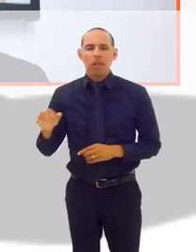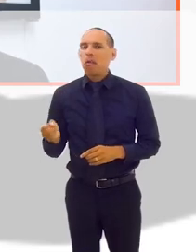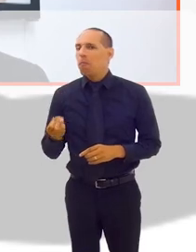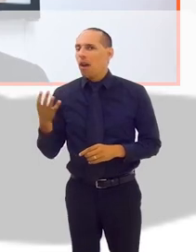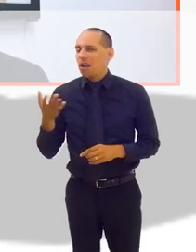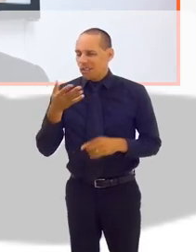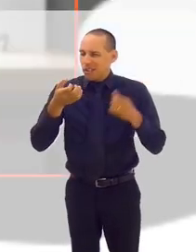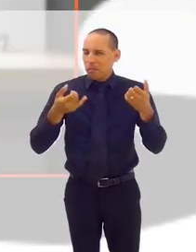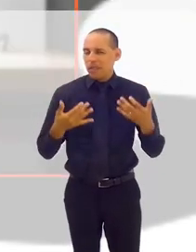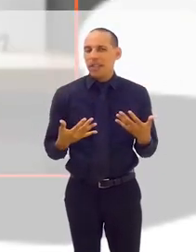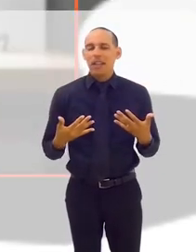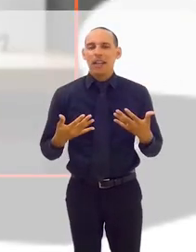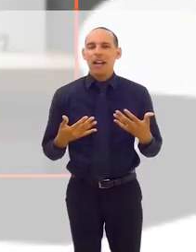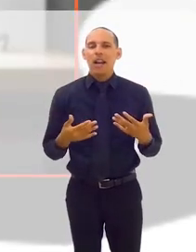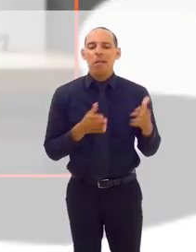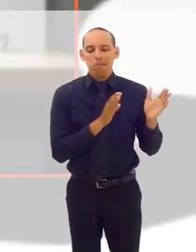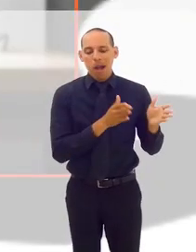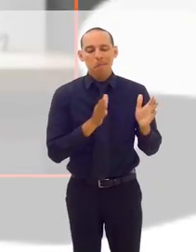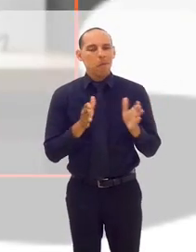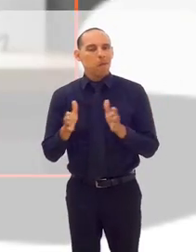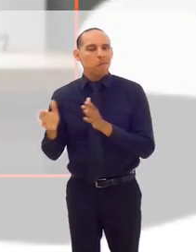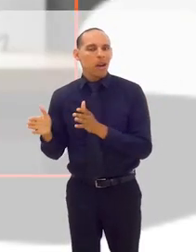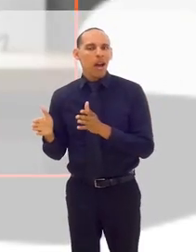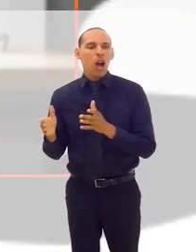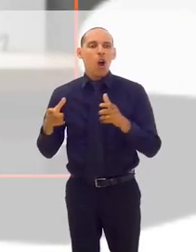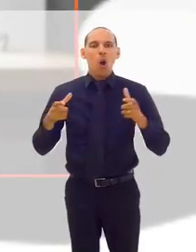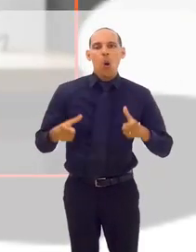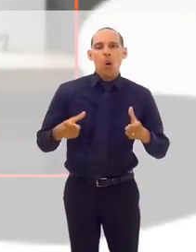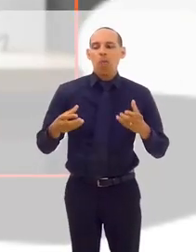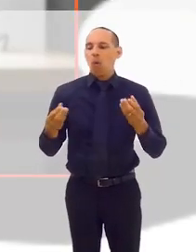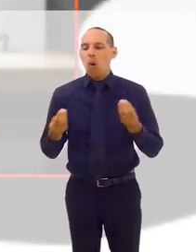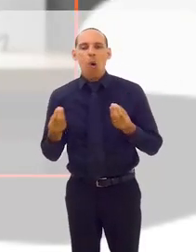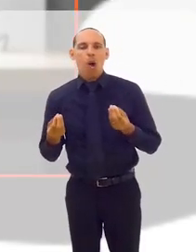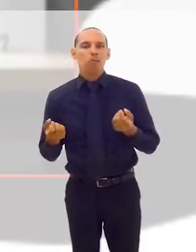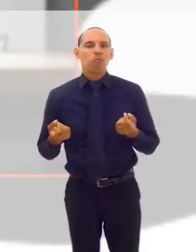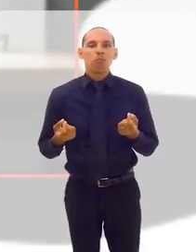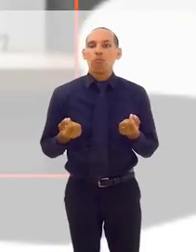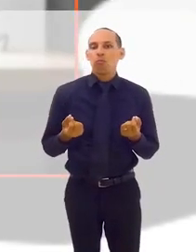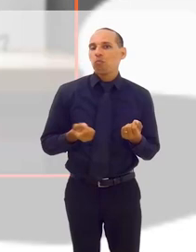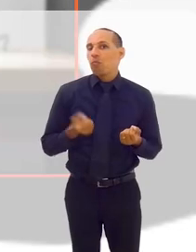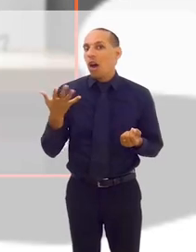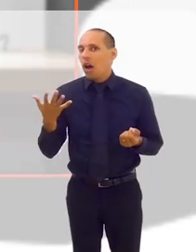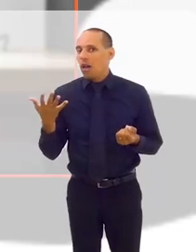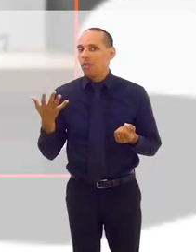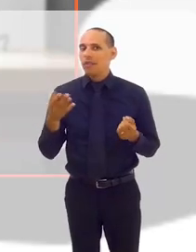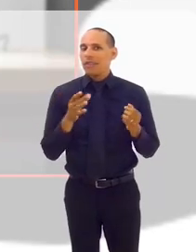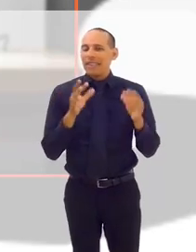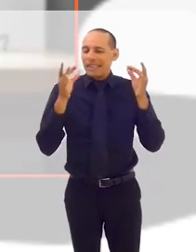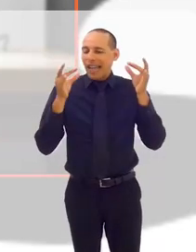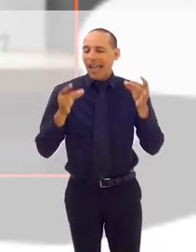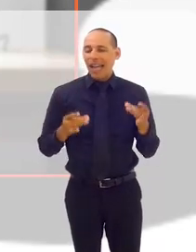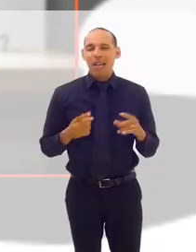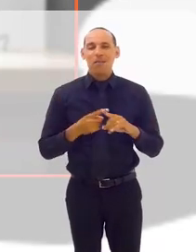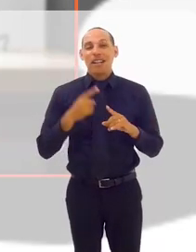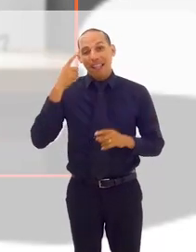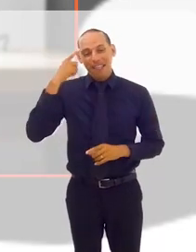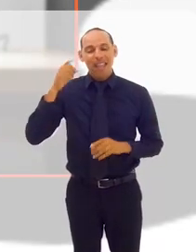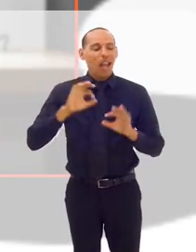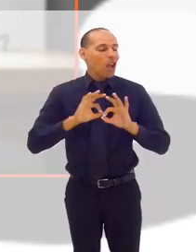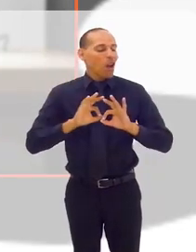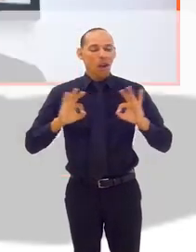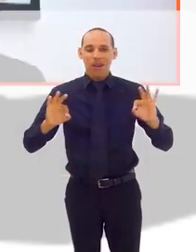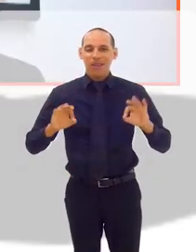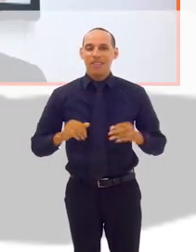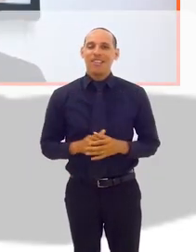percentuais a que você se referiu. Eu queria que você explicasse aonde é, como é que faz, quanto é, tudo detalhadinho, porque a gente ficou doido com essa ideia,